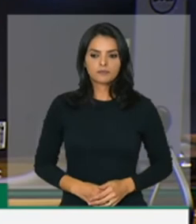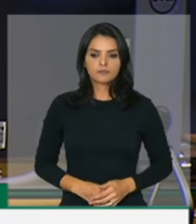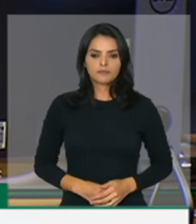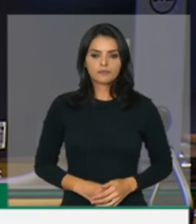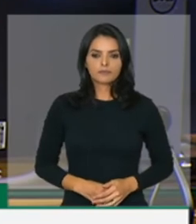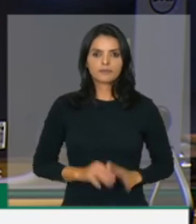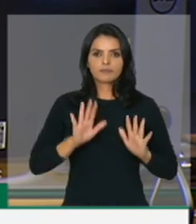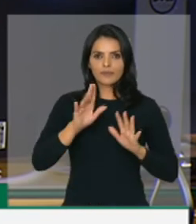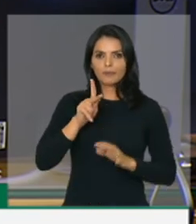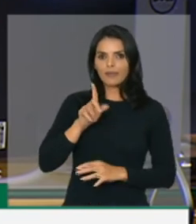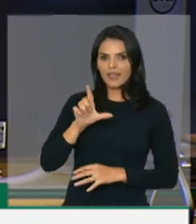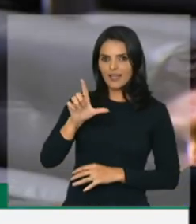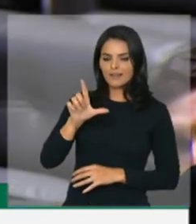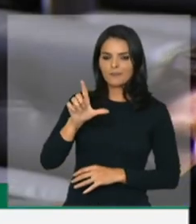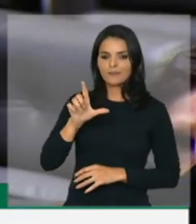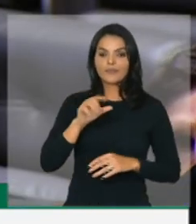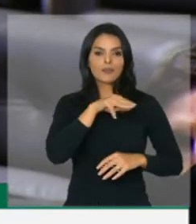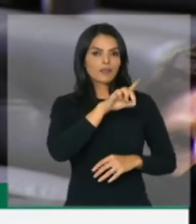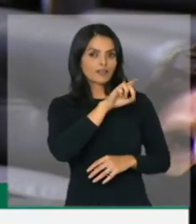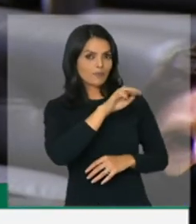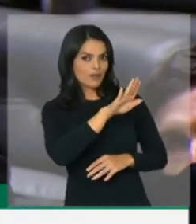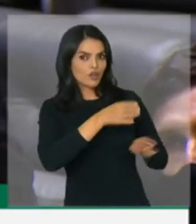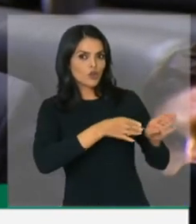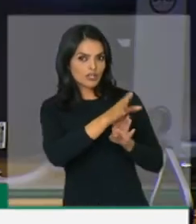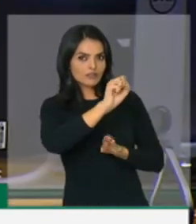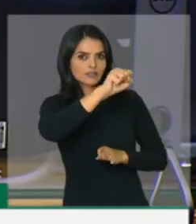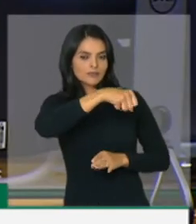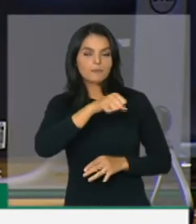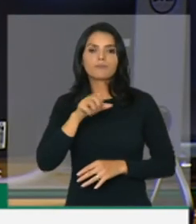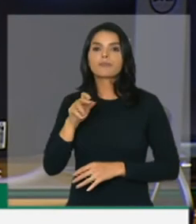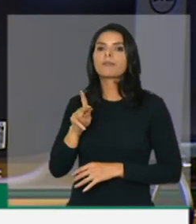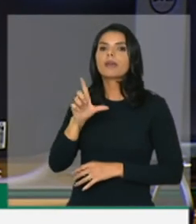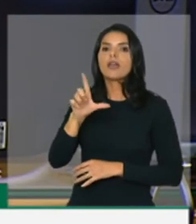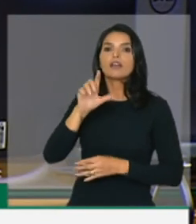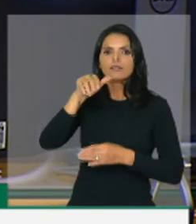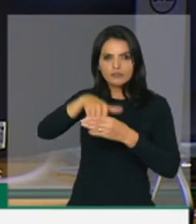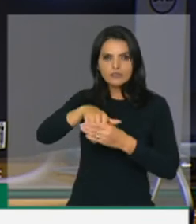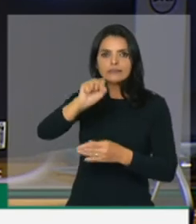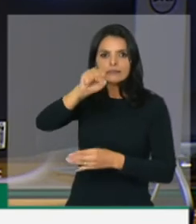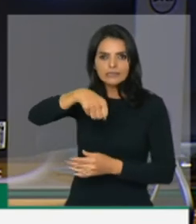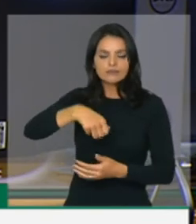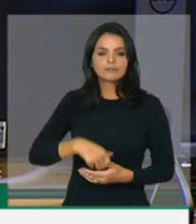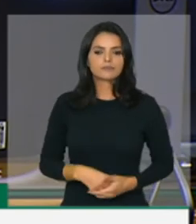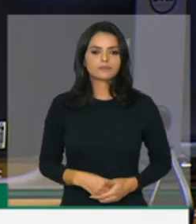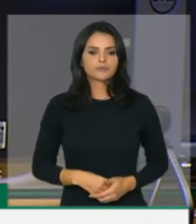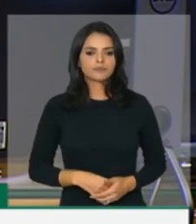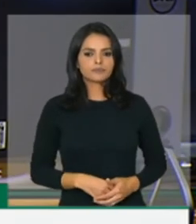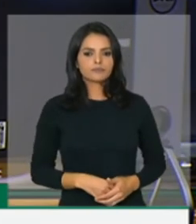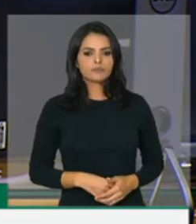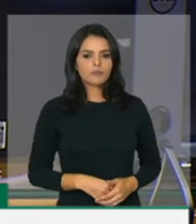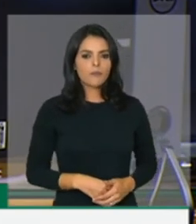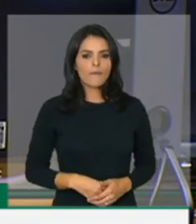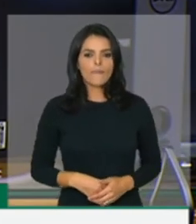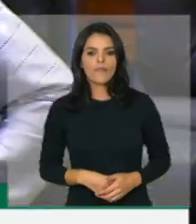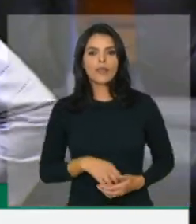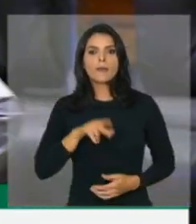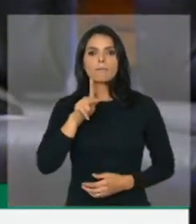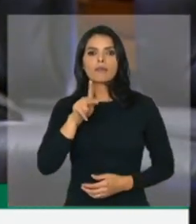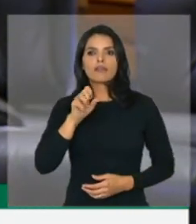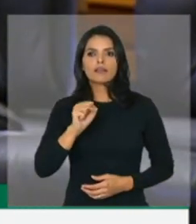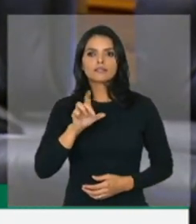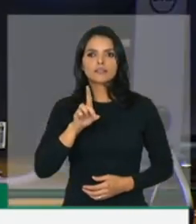PL, presidente. MDB orienta sim, presidente. O PL? PL orienta sim. Como orienta o